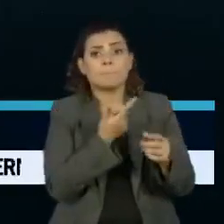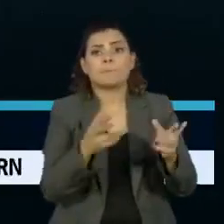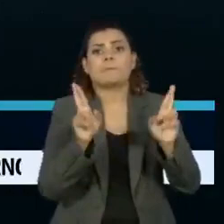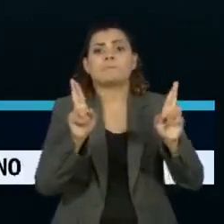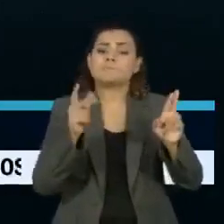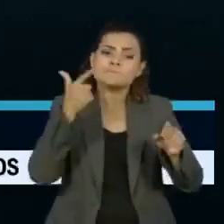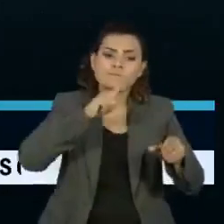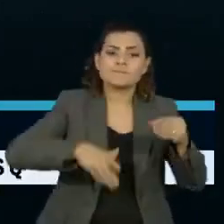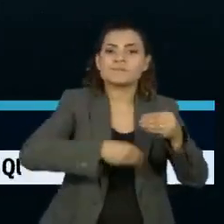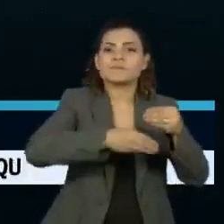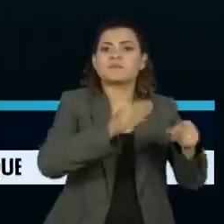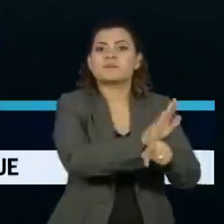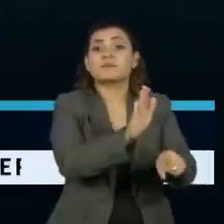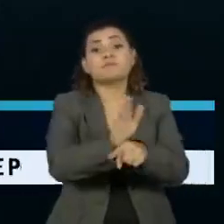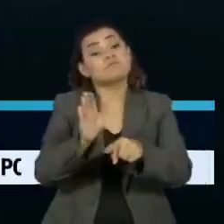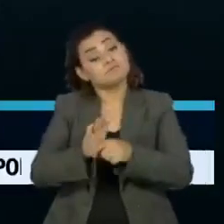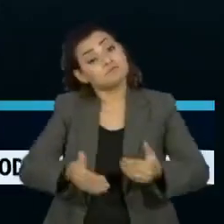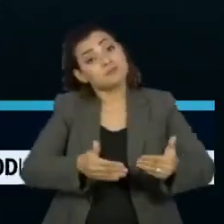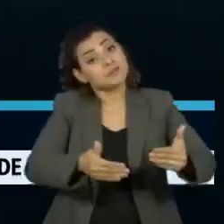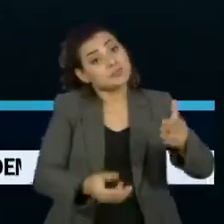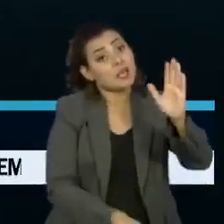levar muita coisa avante, quem sabe até